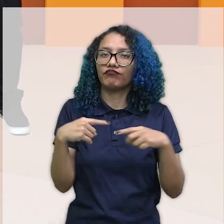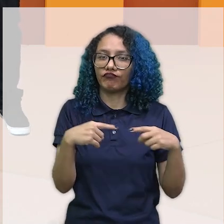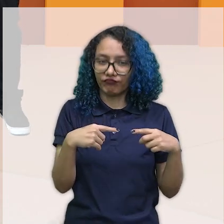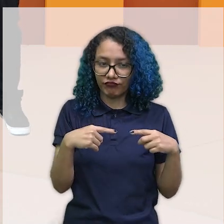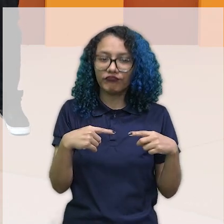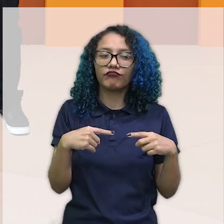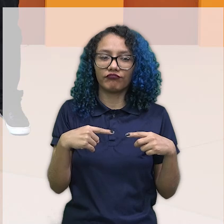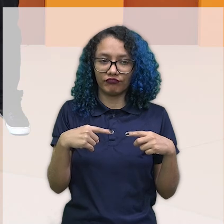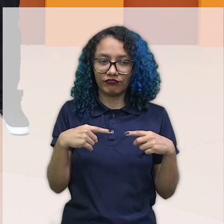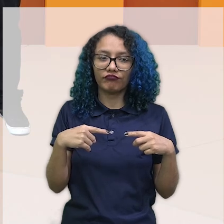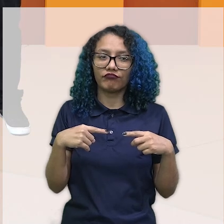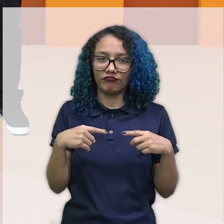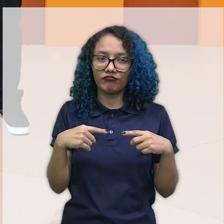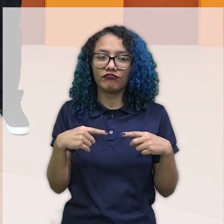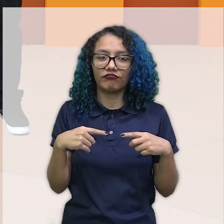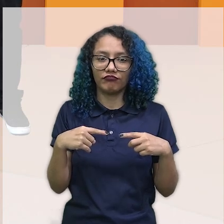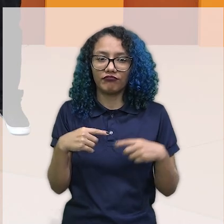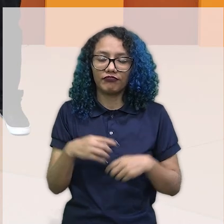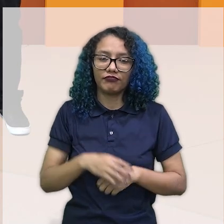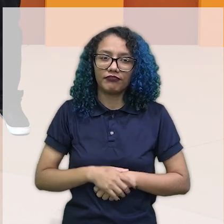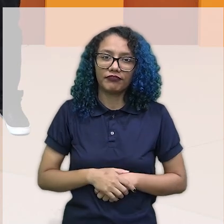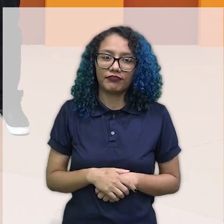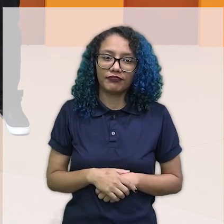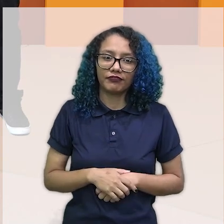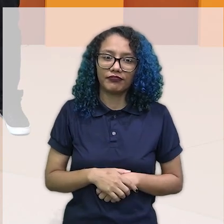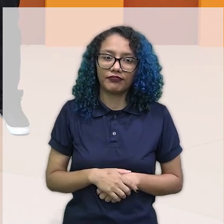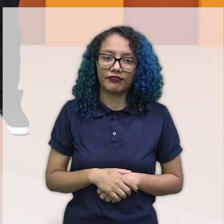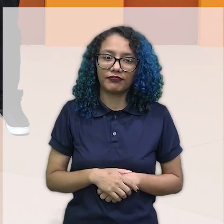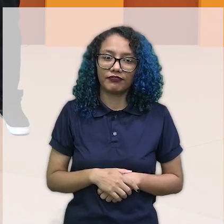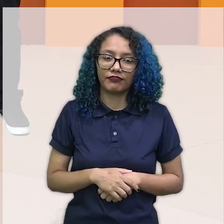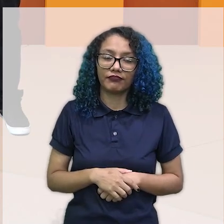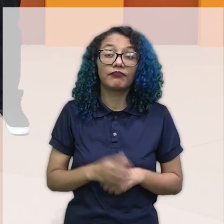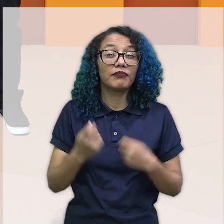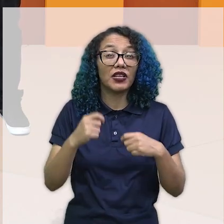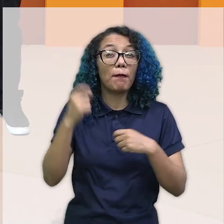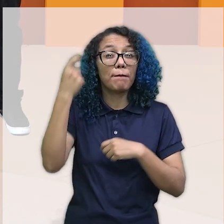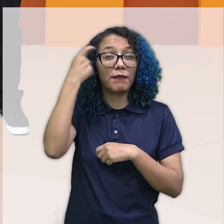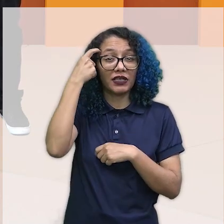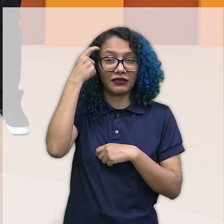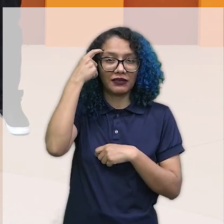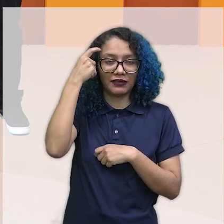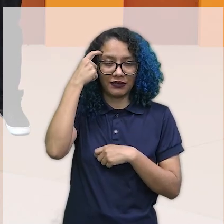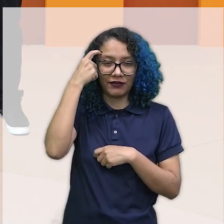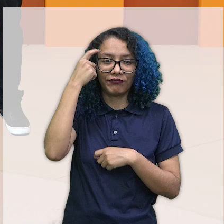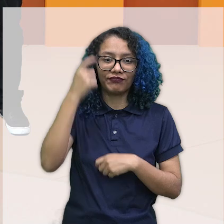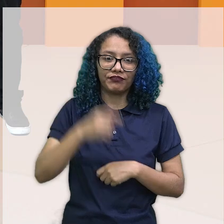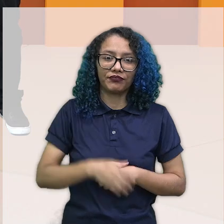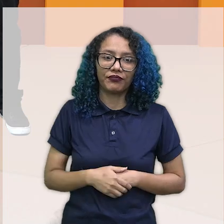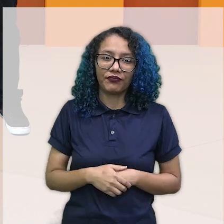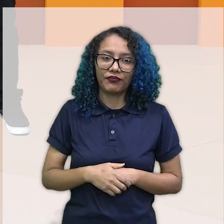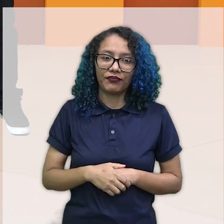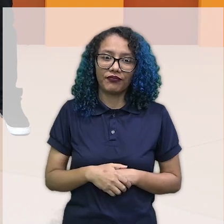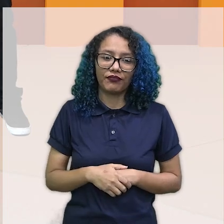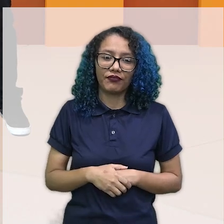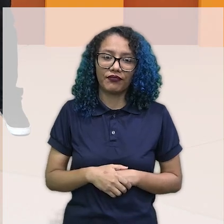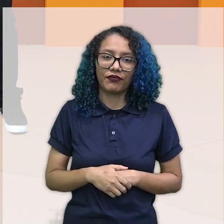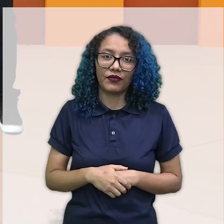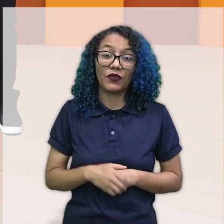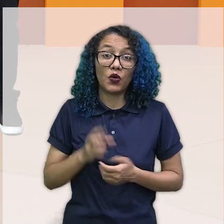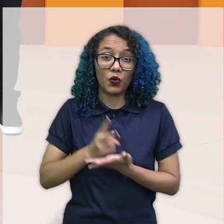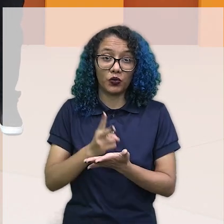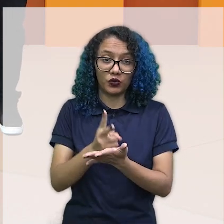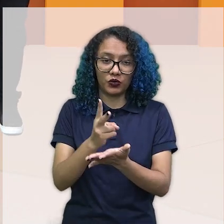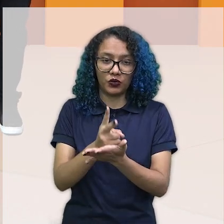mais profundidade, ser mais radical para pensar sobre isso. Então vamos falar sobre